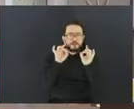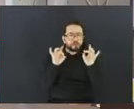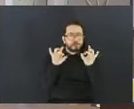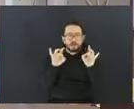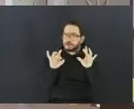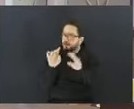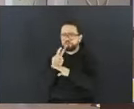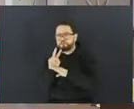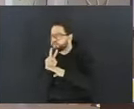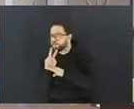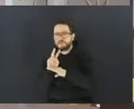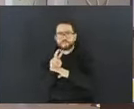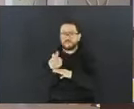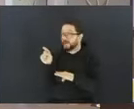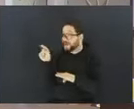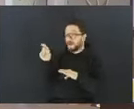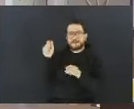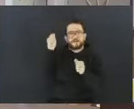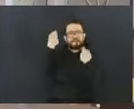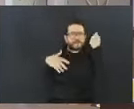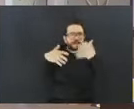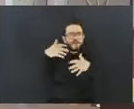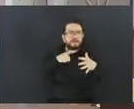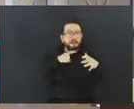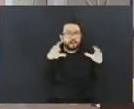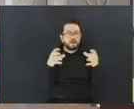apoio do esquadrão de eventos.